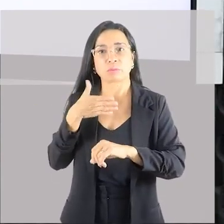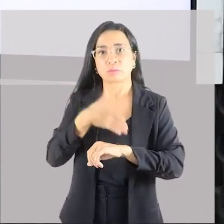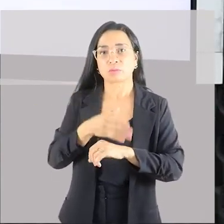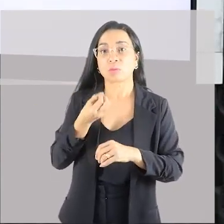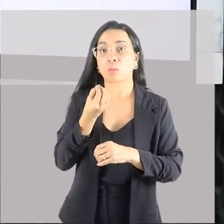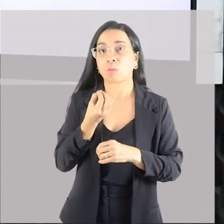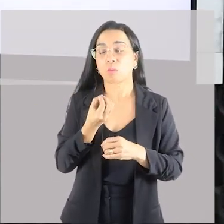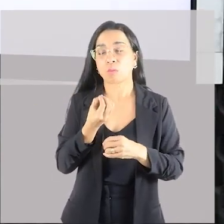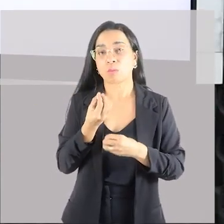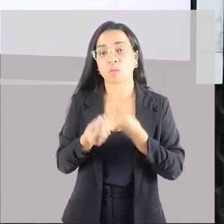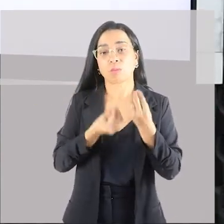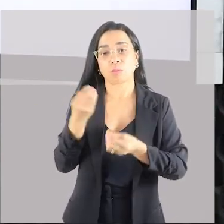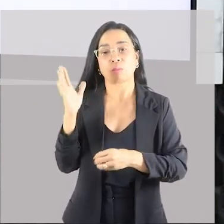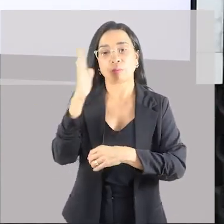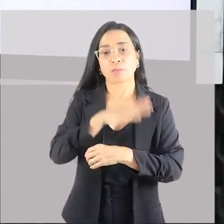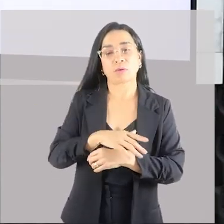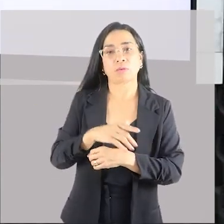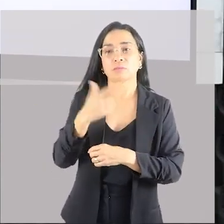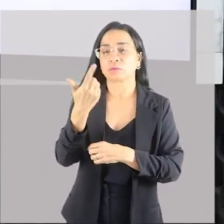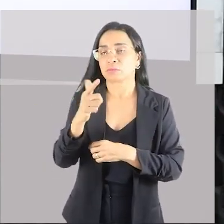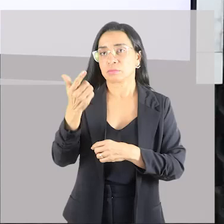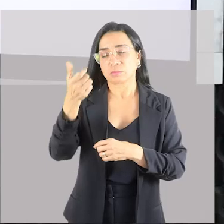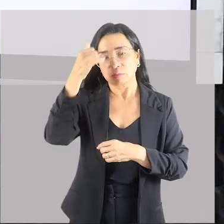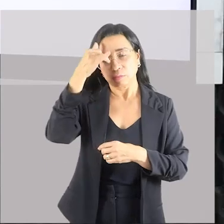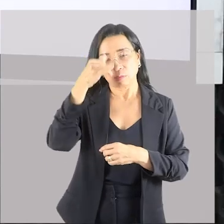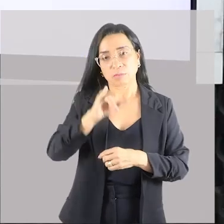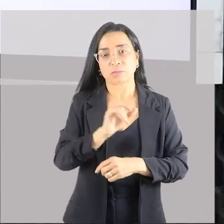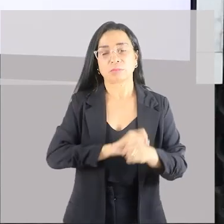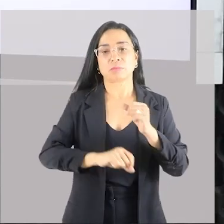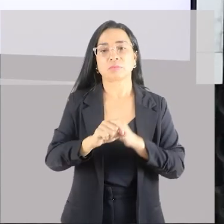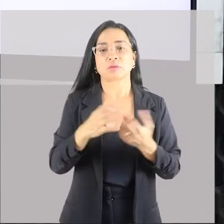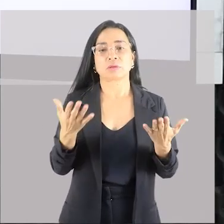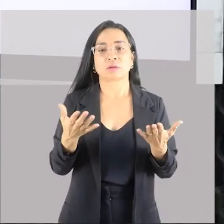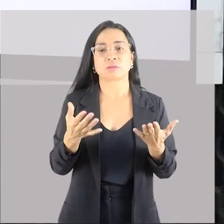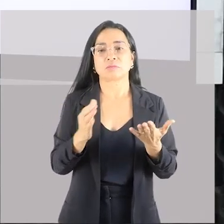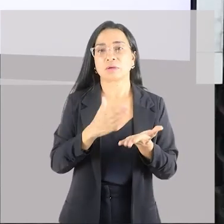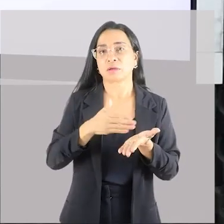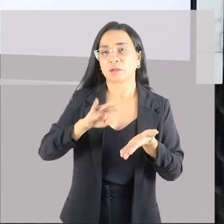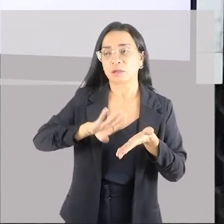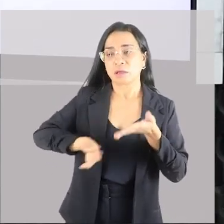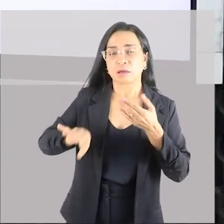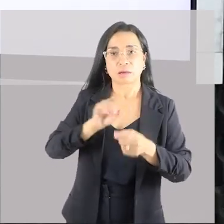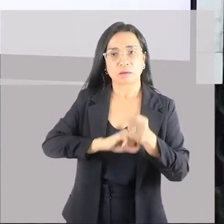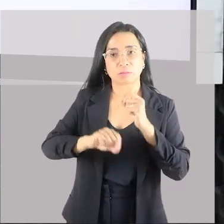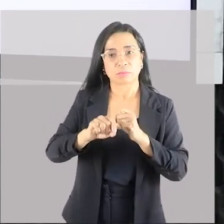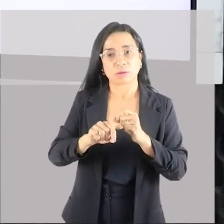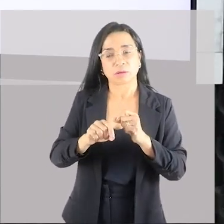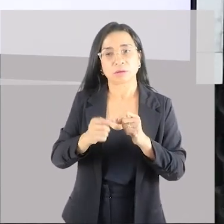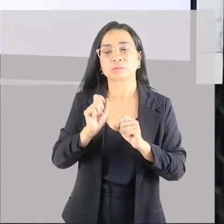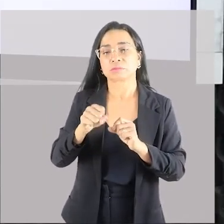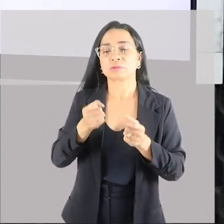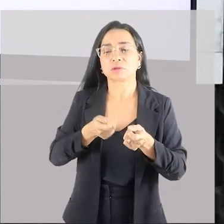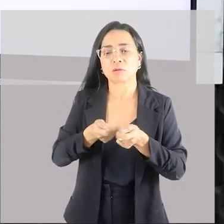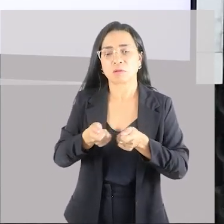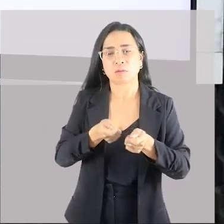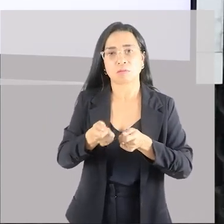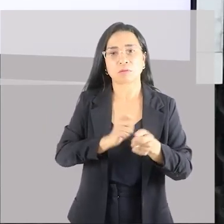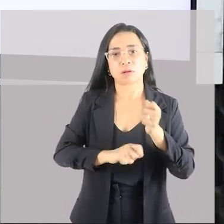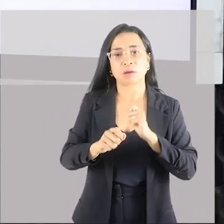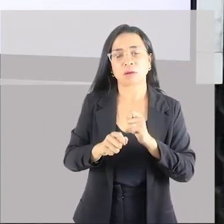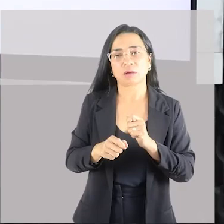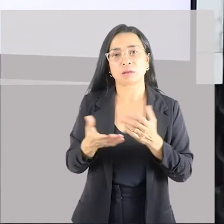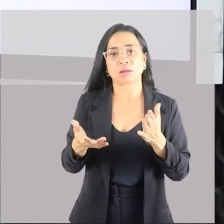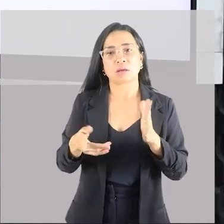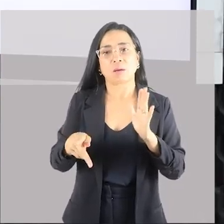evitar. Ele não vai querer eliminar este mal, que é a propriedade privada, e sim tentar regular este mal, através da